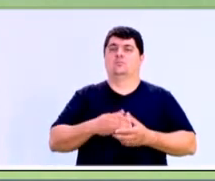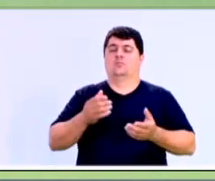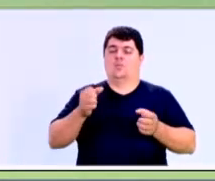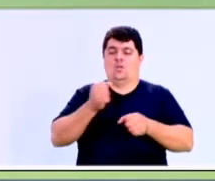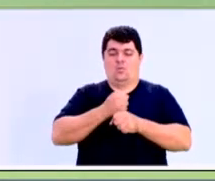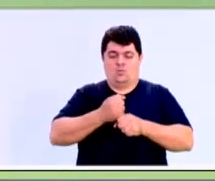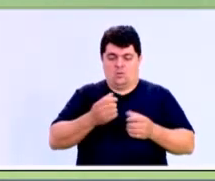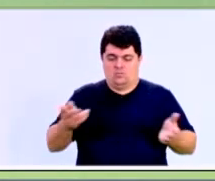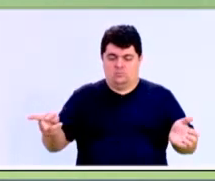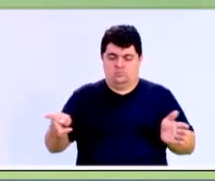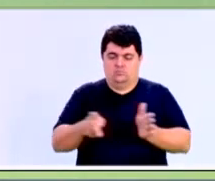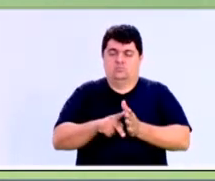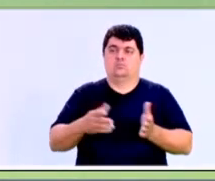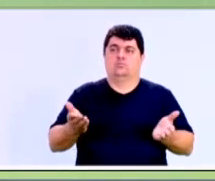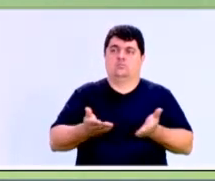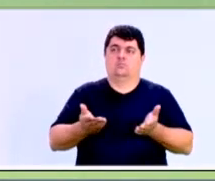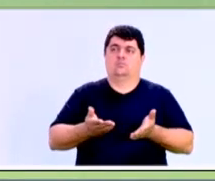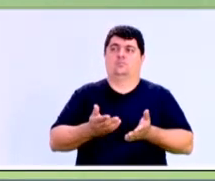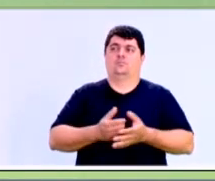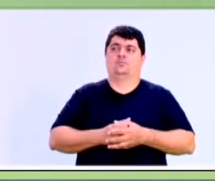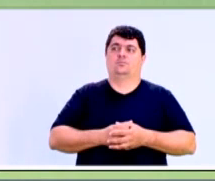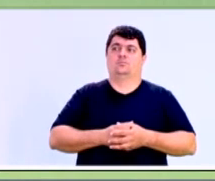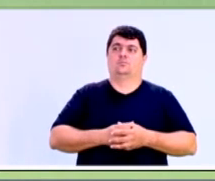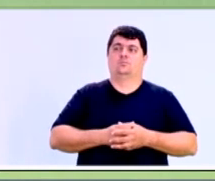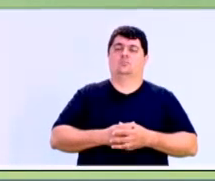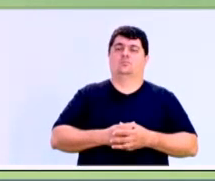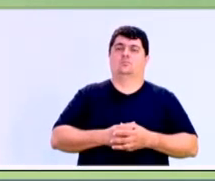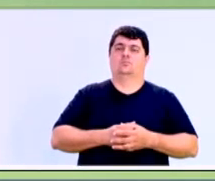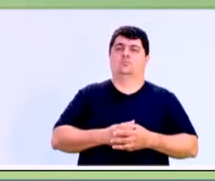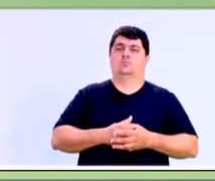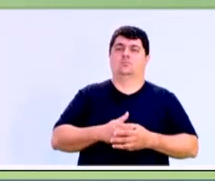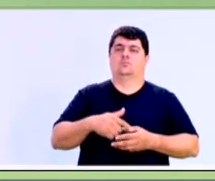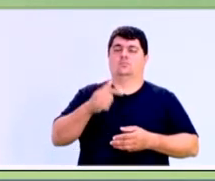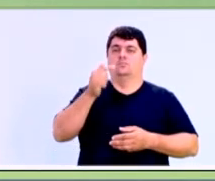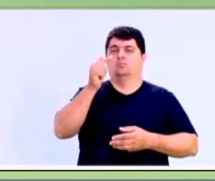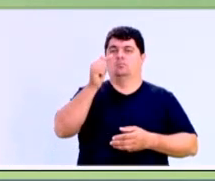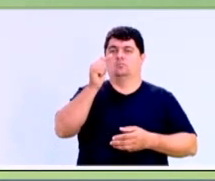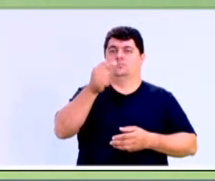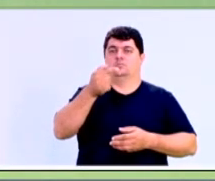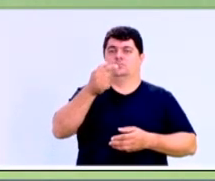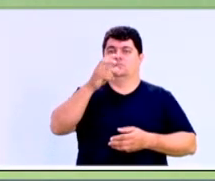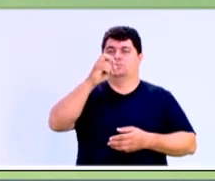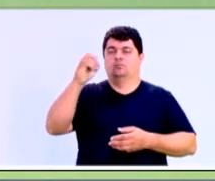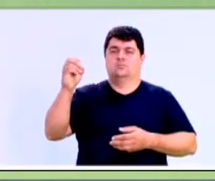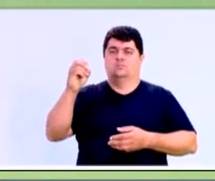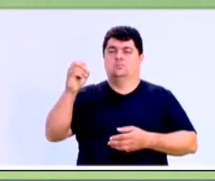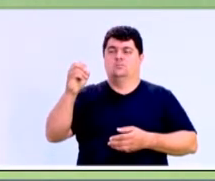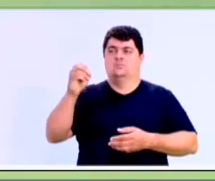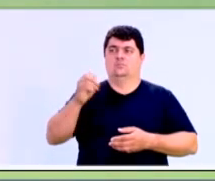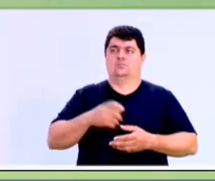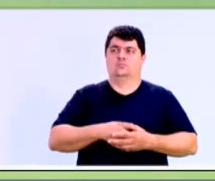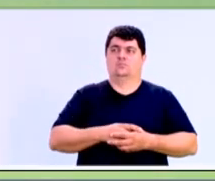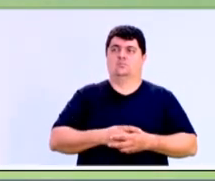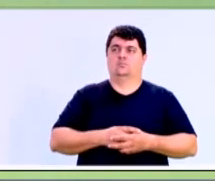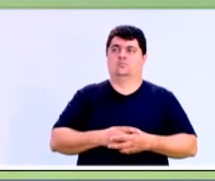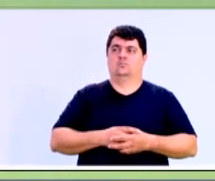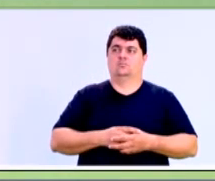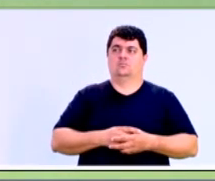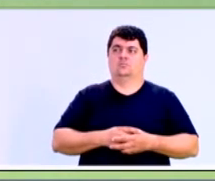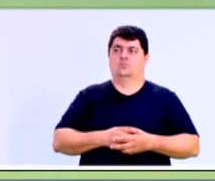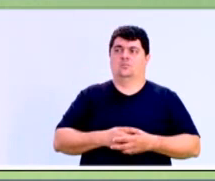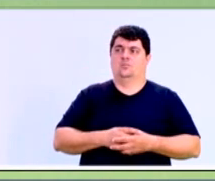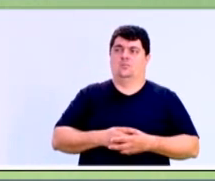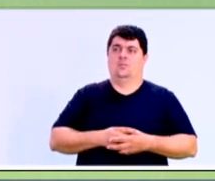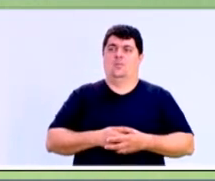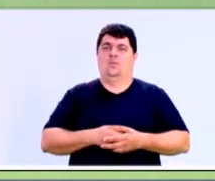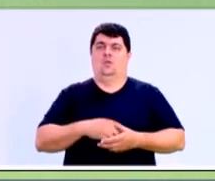estou analisando. Então, o meu estoque final, nesse caso aqui, é o 7.500. Ok?